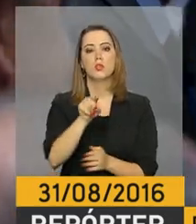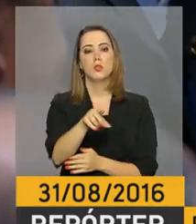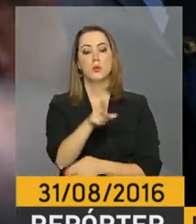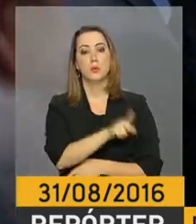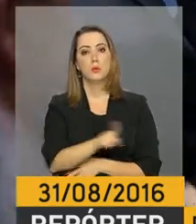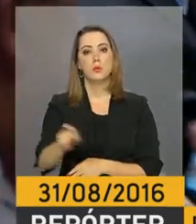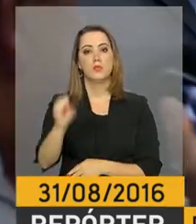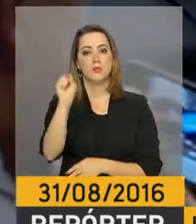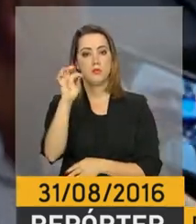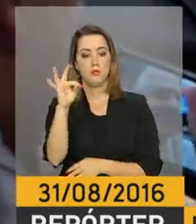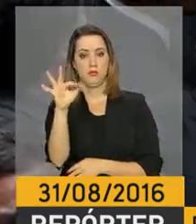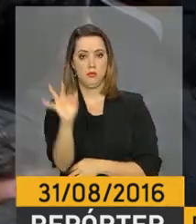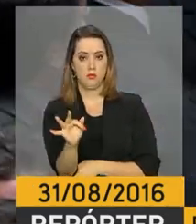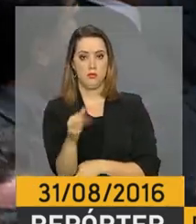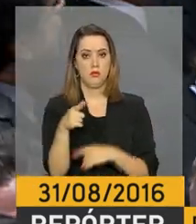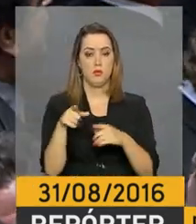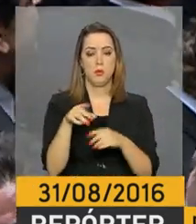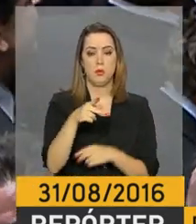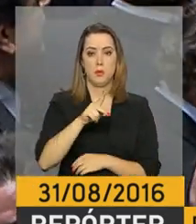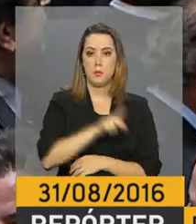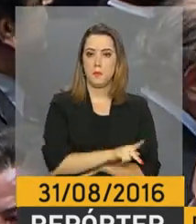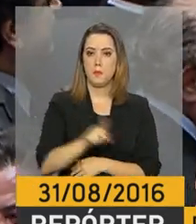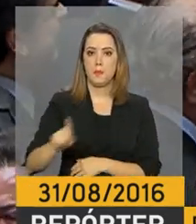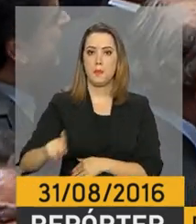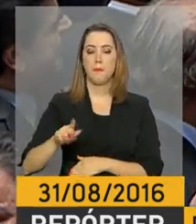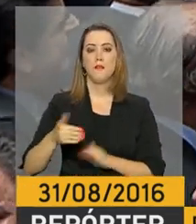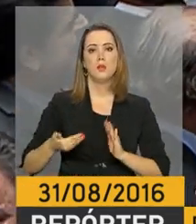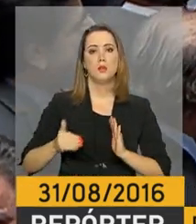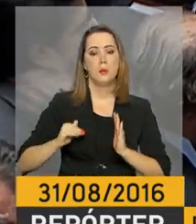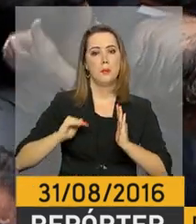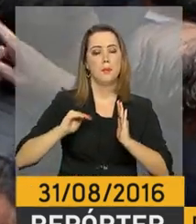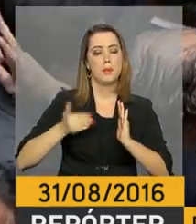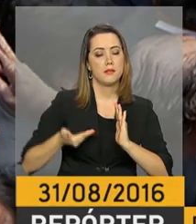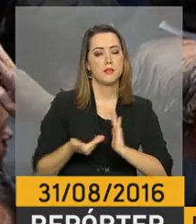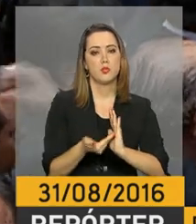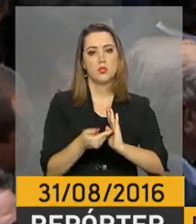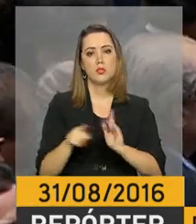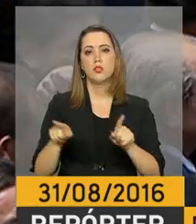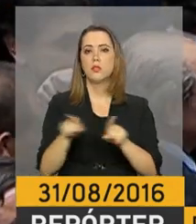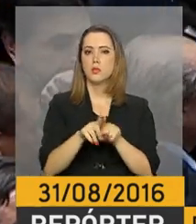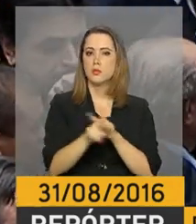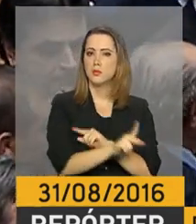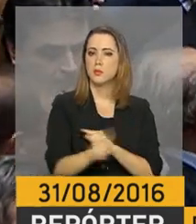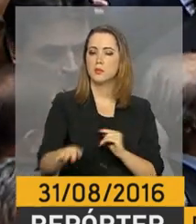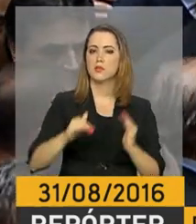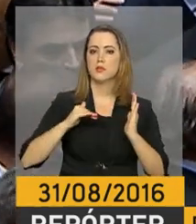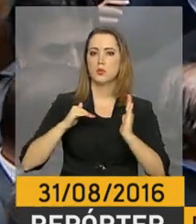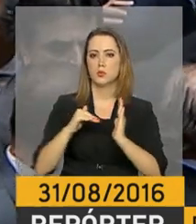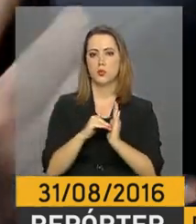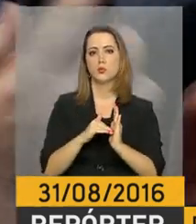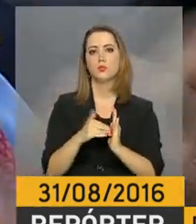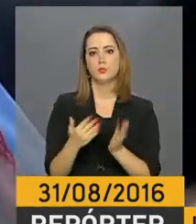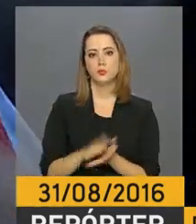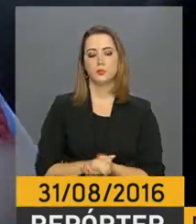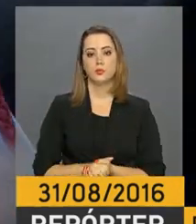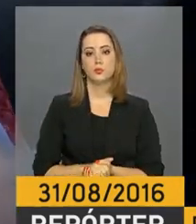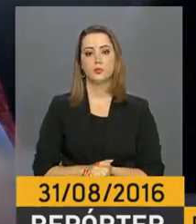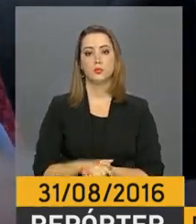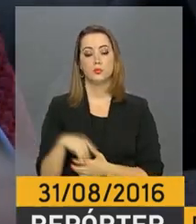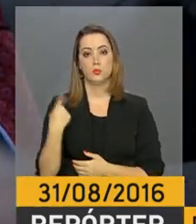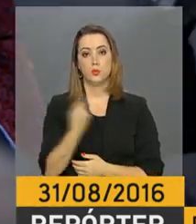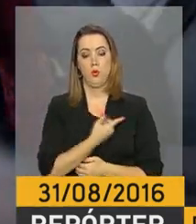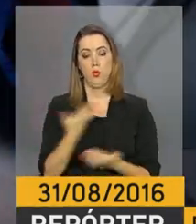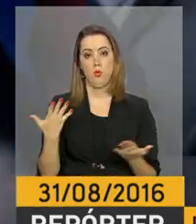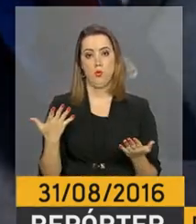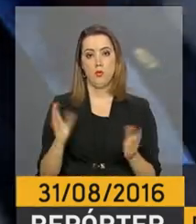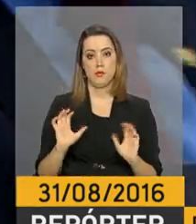do Supremo, presidente da Câmara dos Deputados, presidente do Senado Federal. Cerimônia de posse